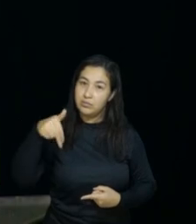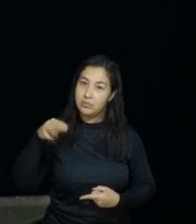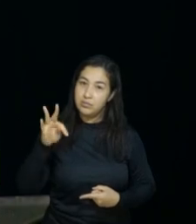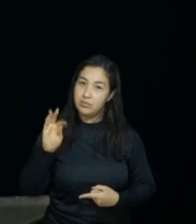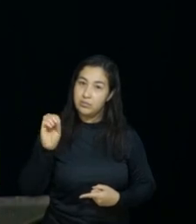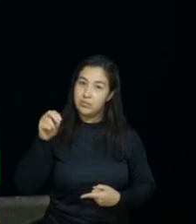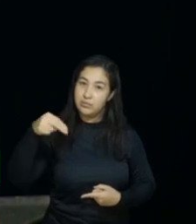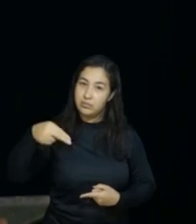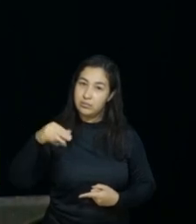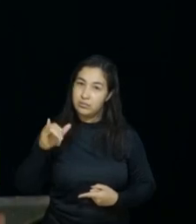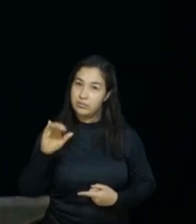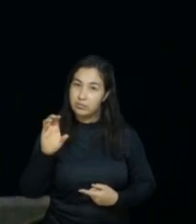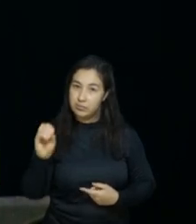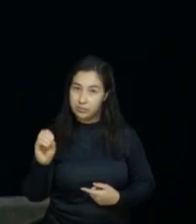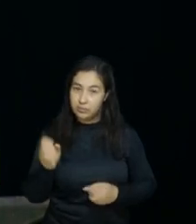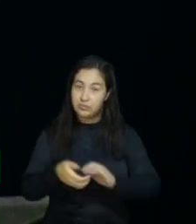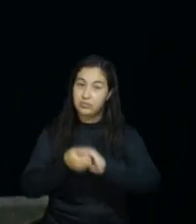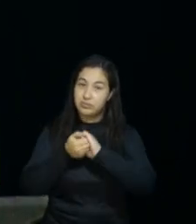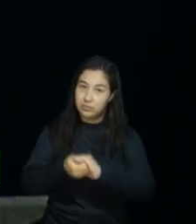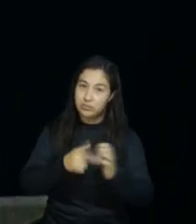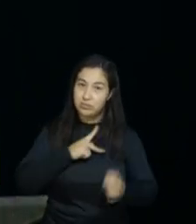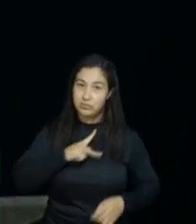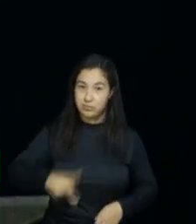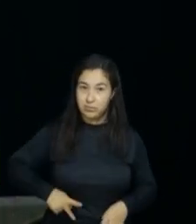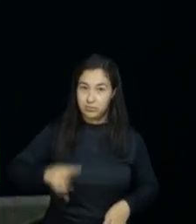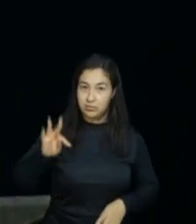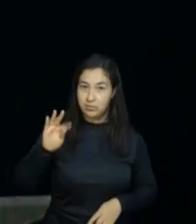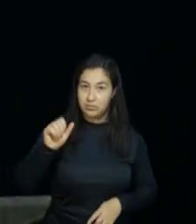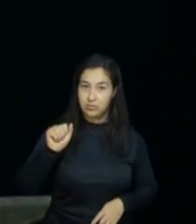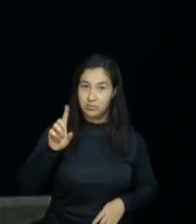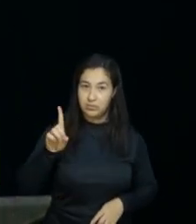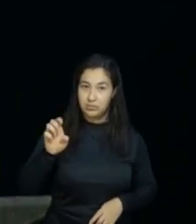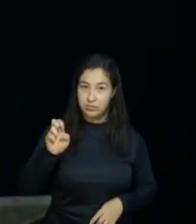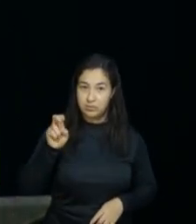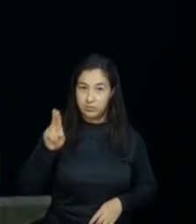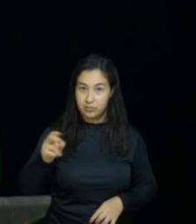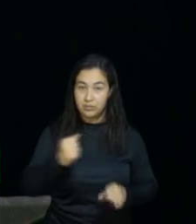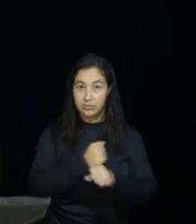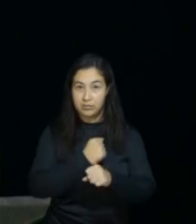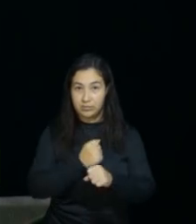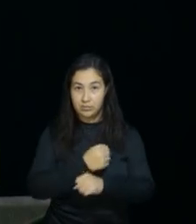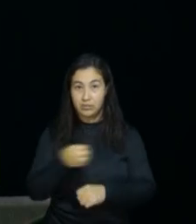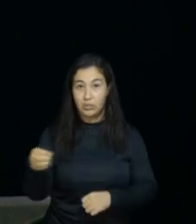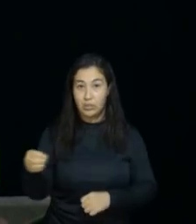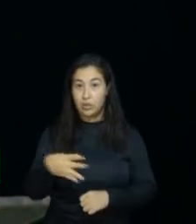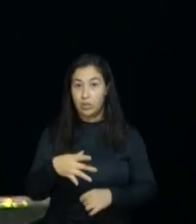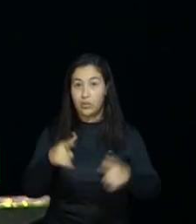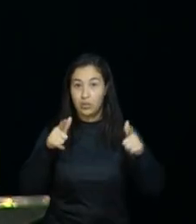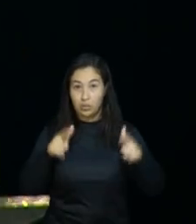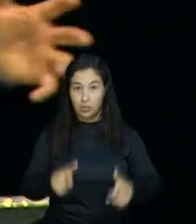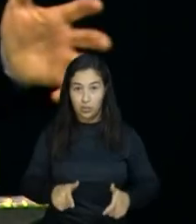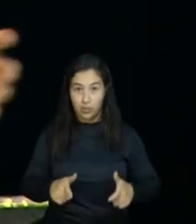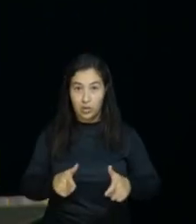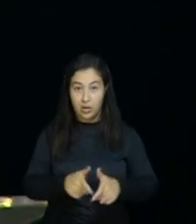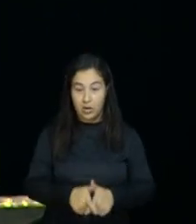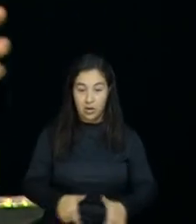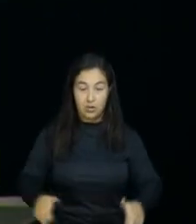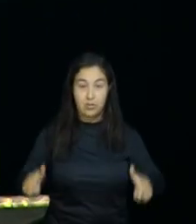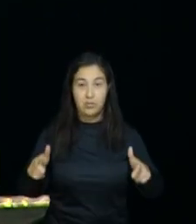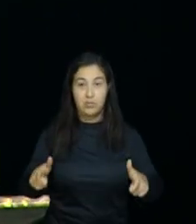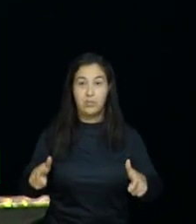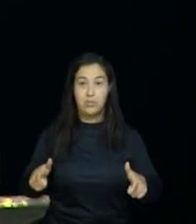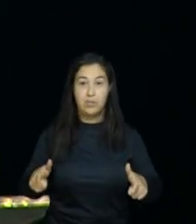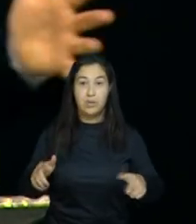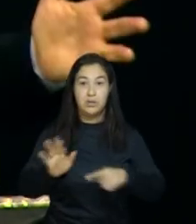entidades, quero saudar o presidente Tadeu, e que vai construir uma nova torre aqui, que vai ampliar esse laço de